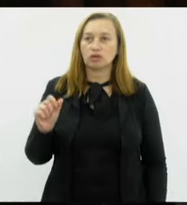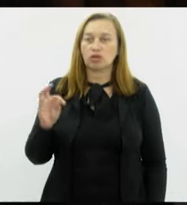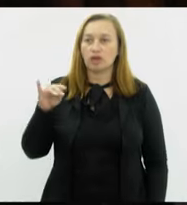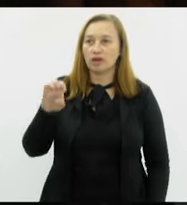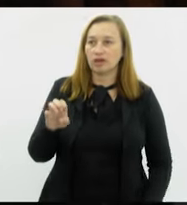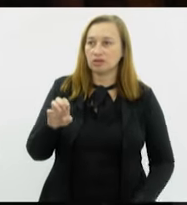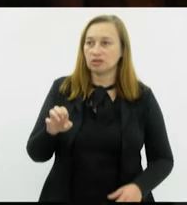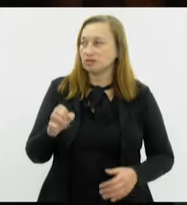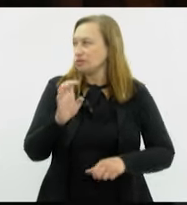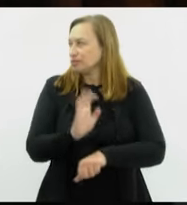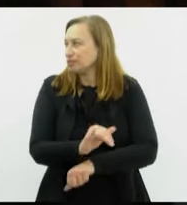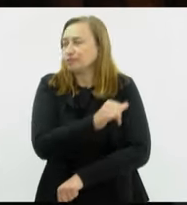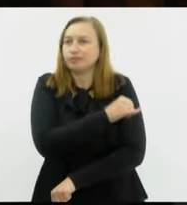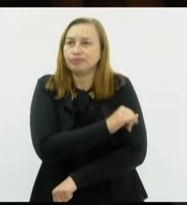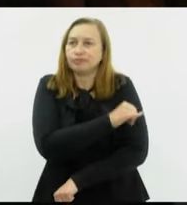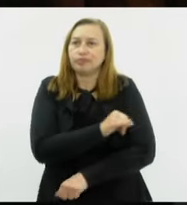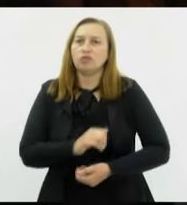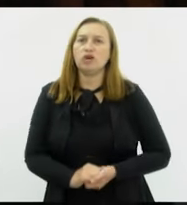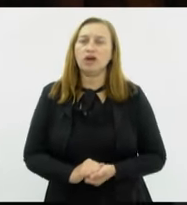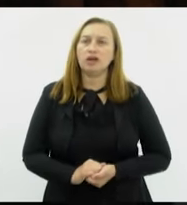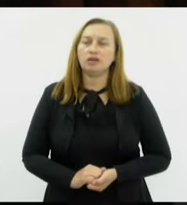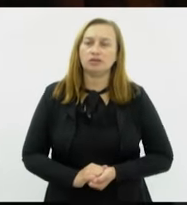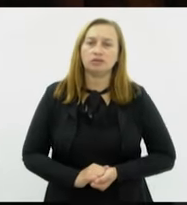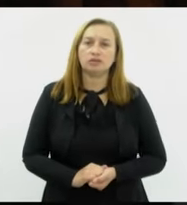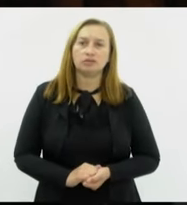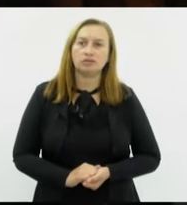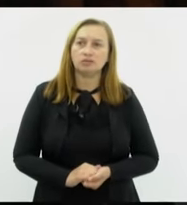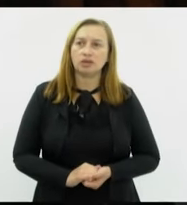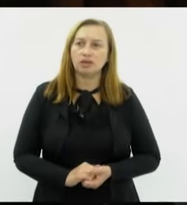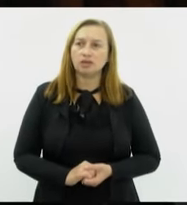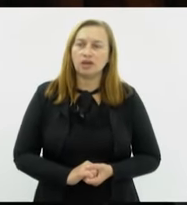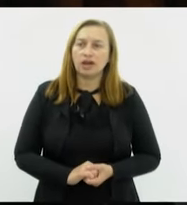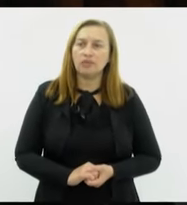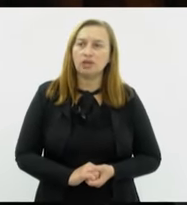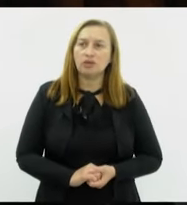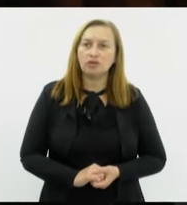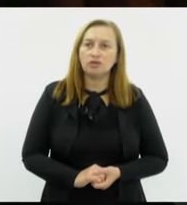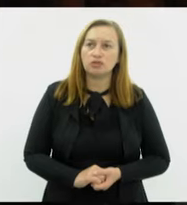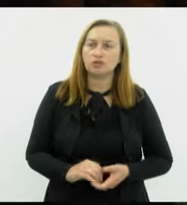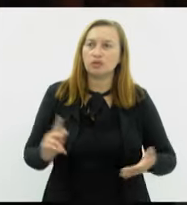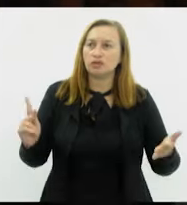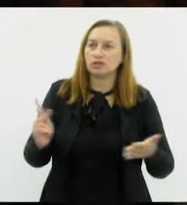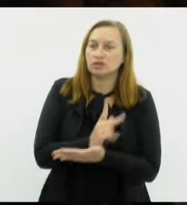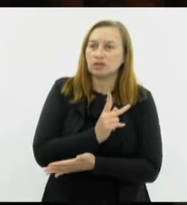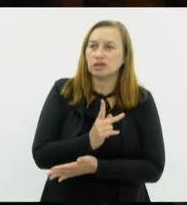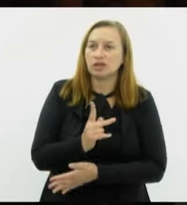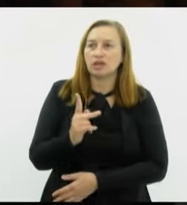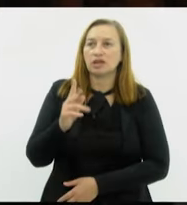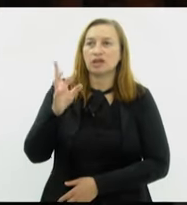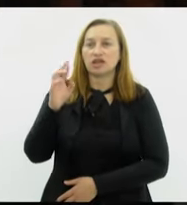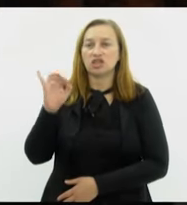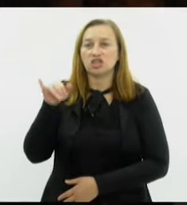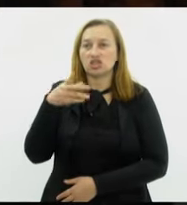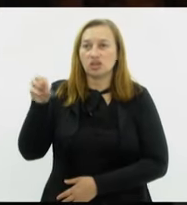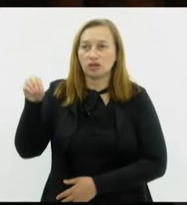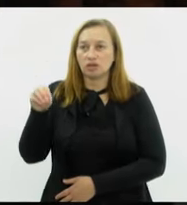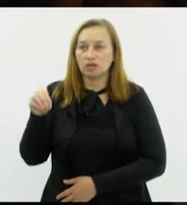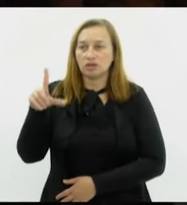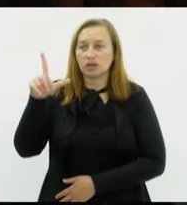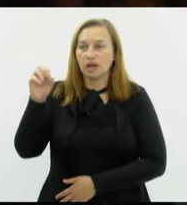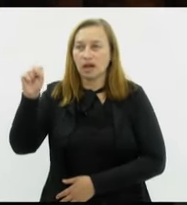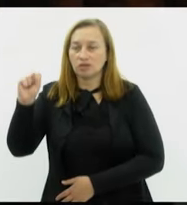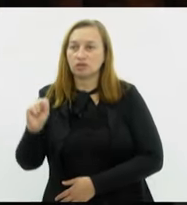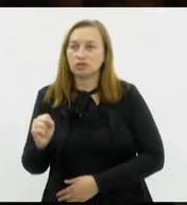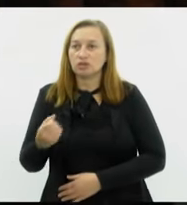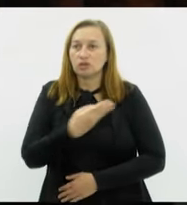Jacarepaguá, acontece em Santa Cruz, acontece em Bangu, isso acontece na região dos Lagos. E o governo do